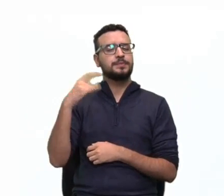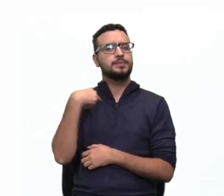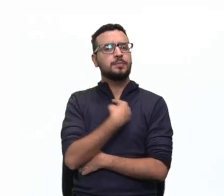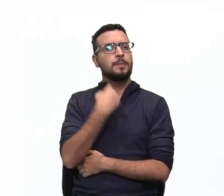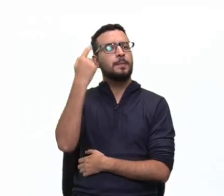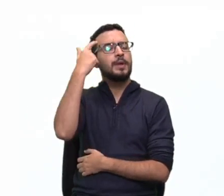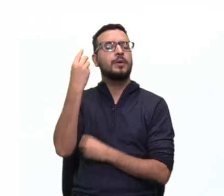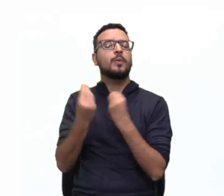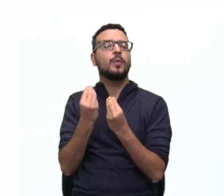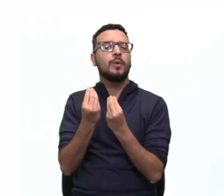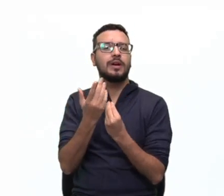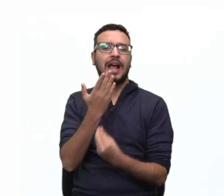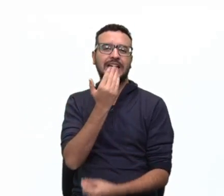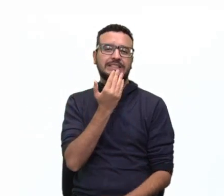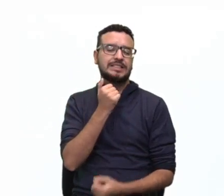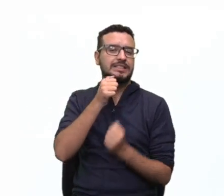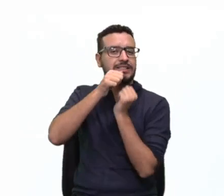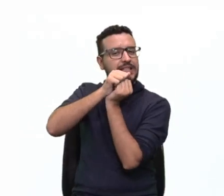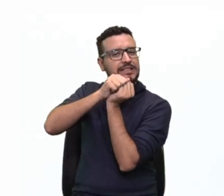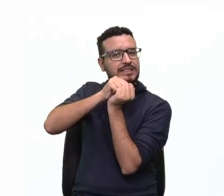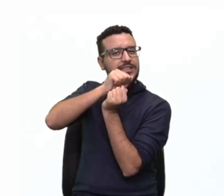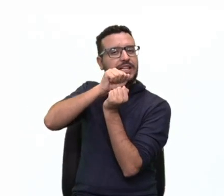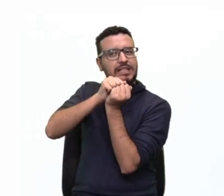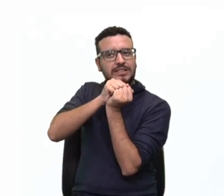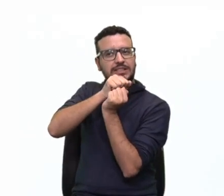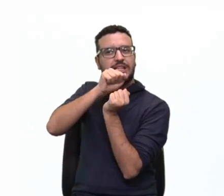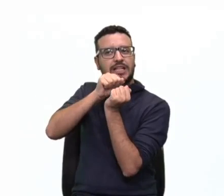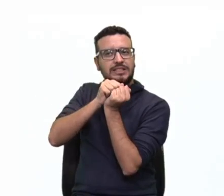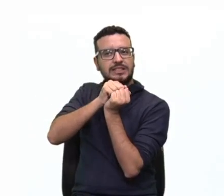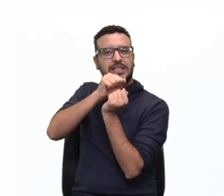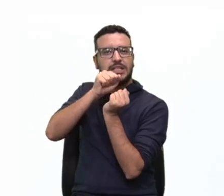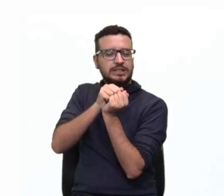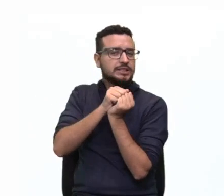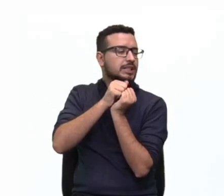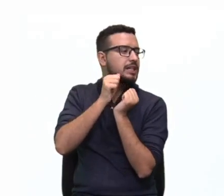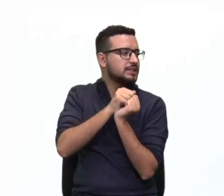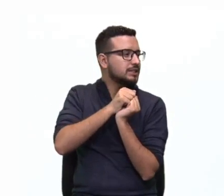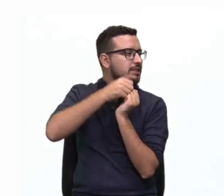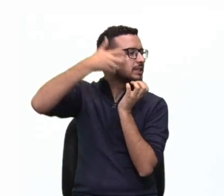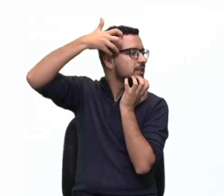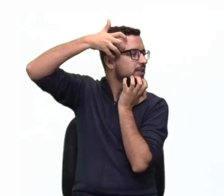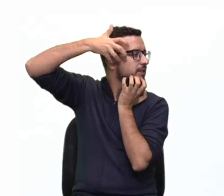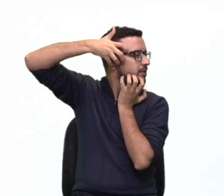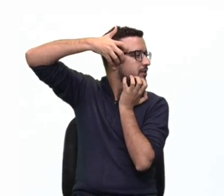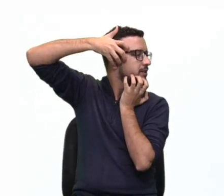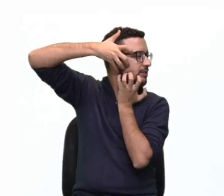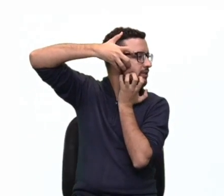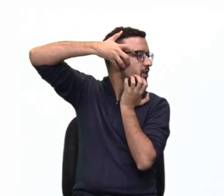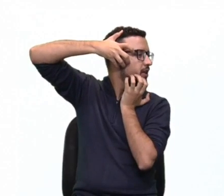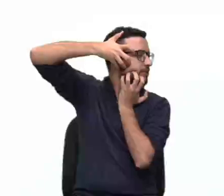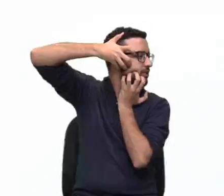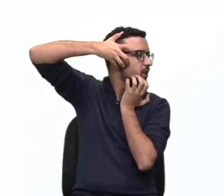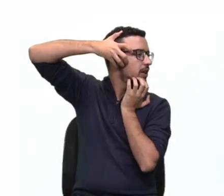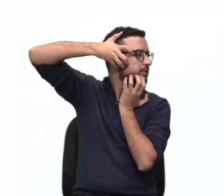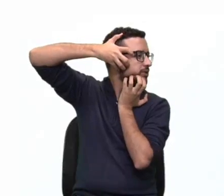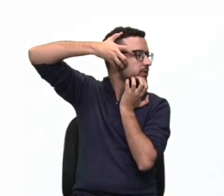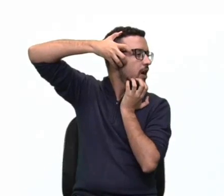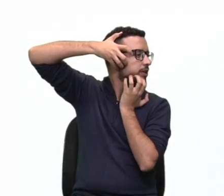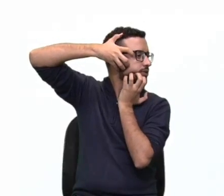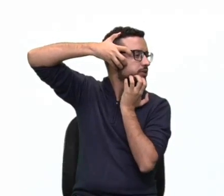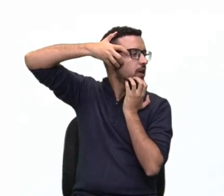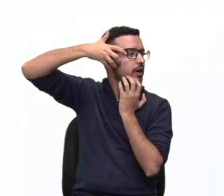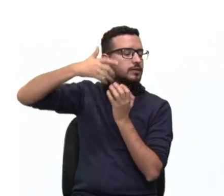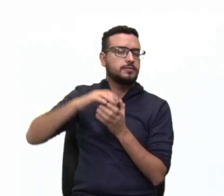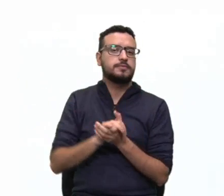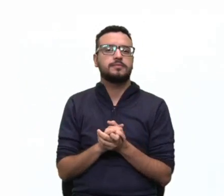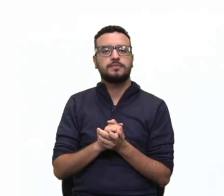no movimento de mastigar, tá? Ela é a combinação de articulação sinovial em gínglimo